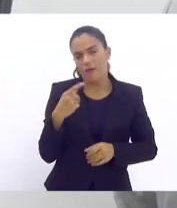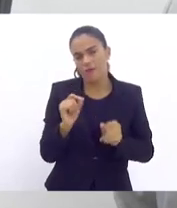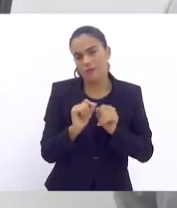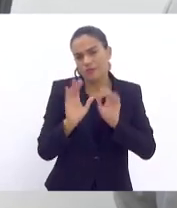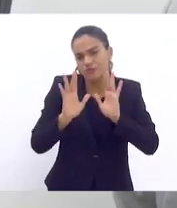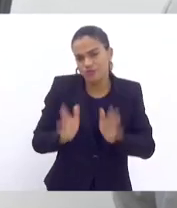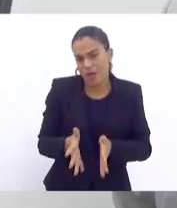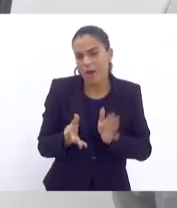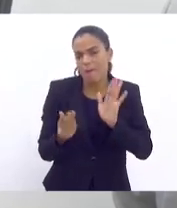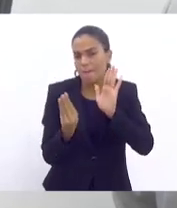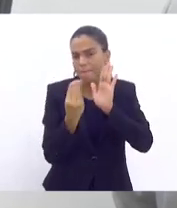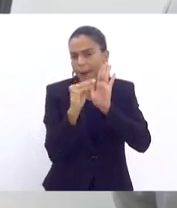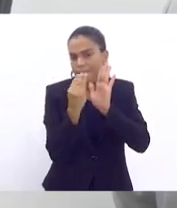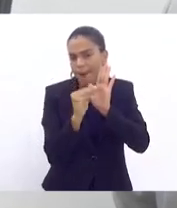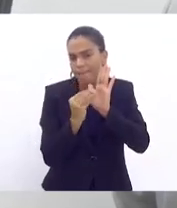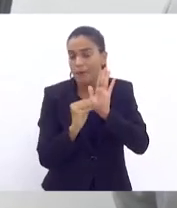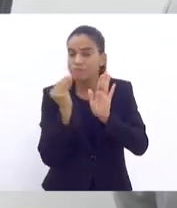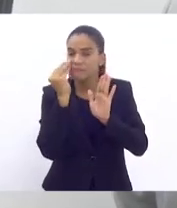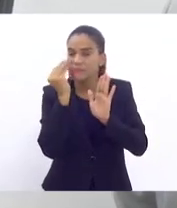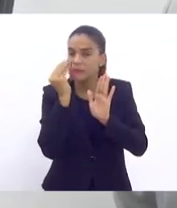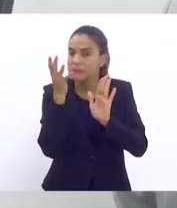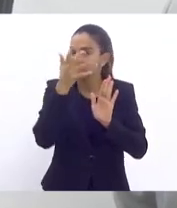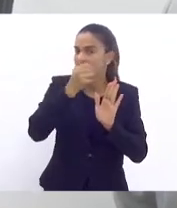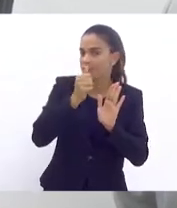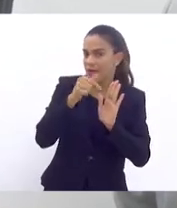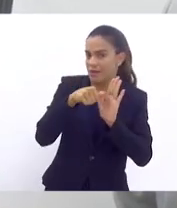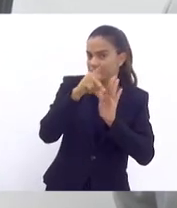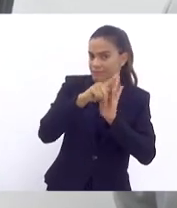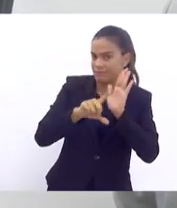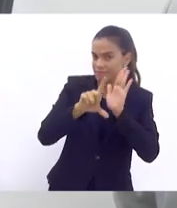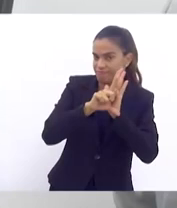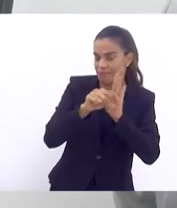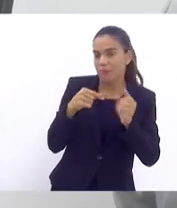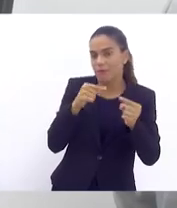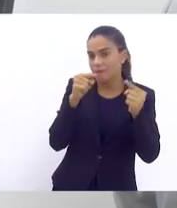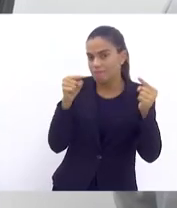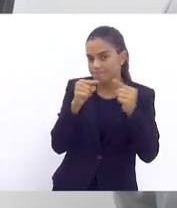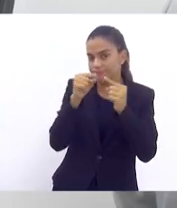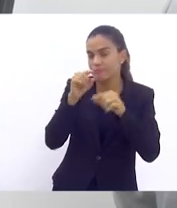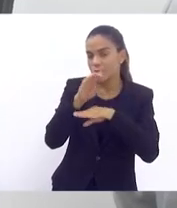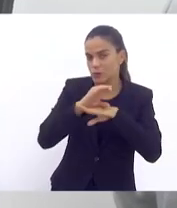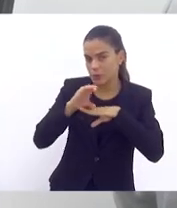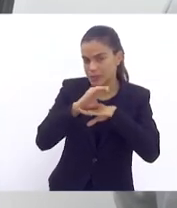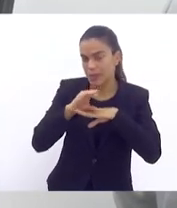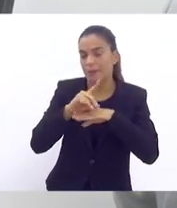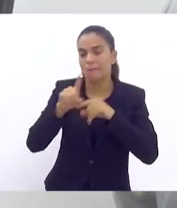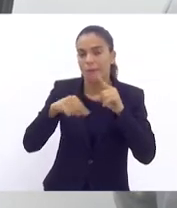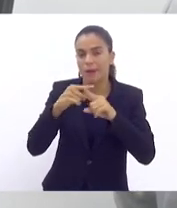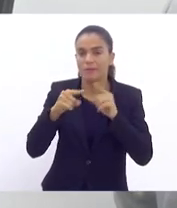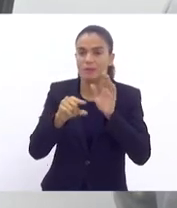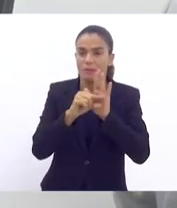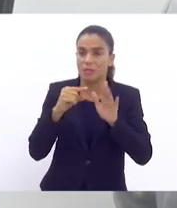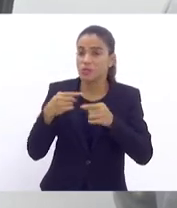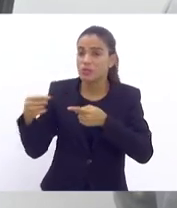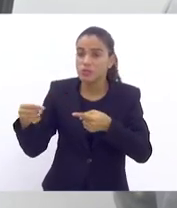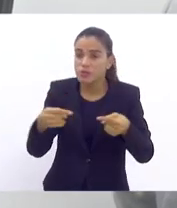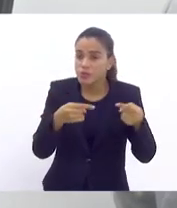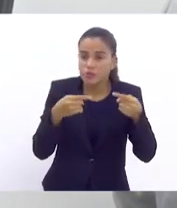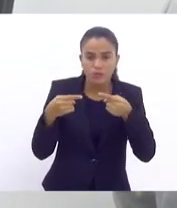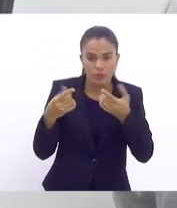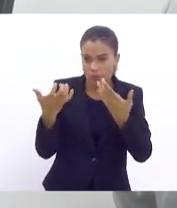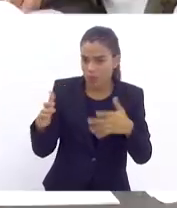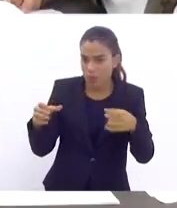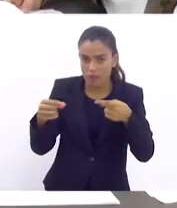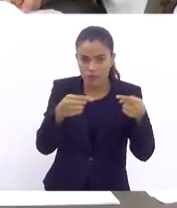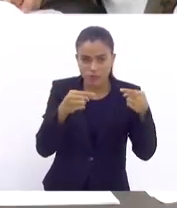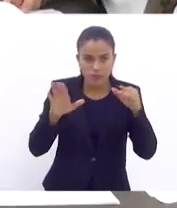para a gente poder salvar o projeto então meu parecer pela constitucionalidade com emendas em discussão não